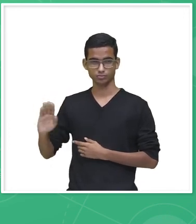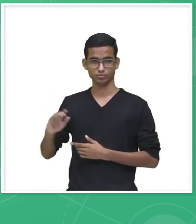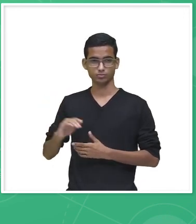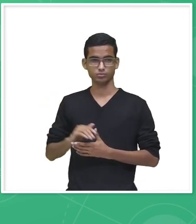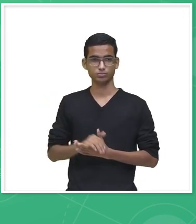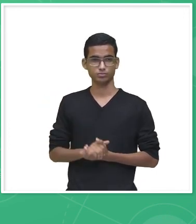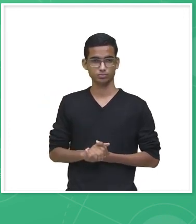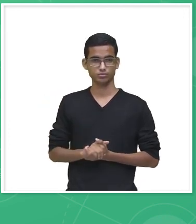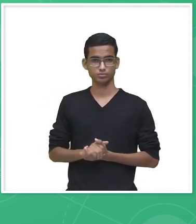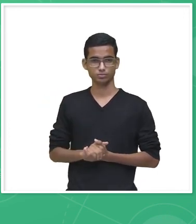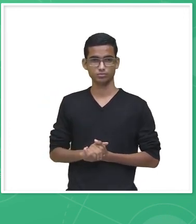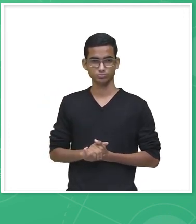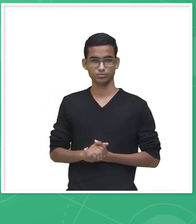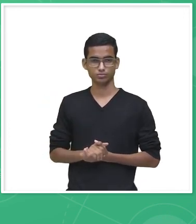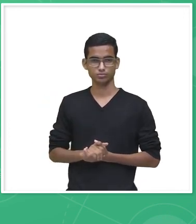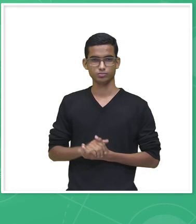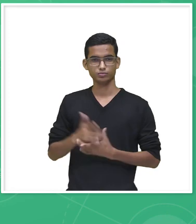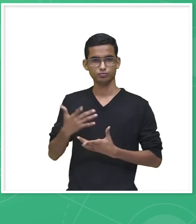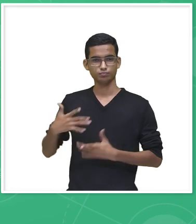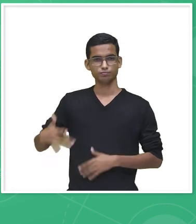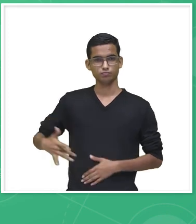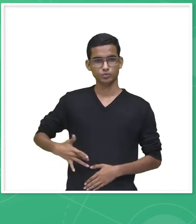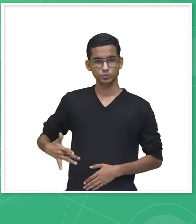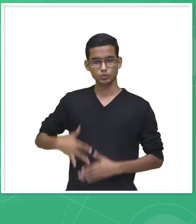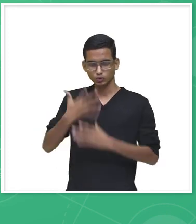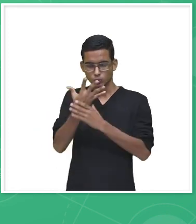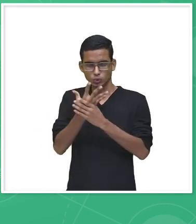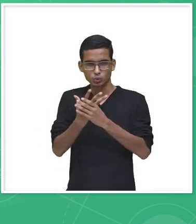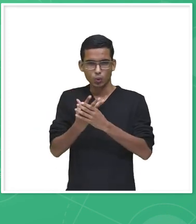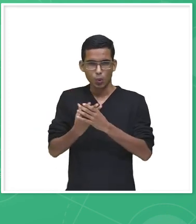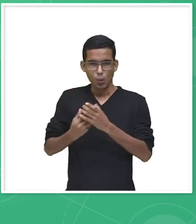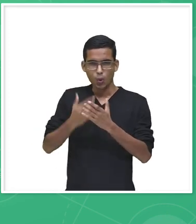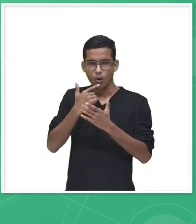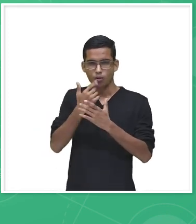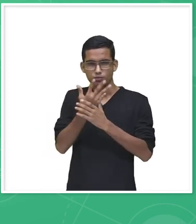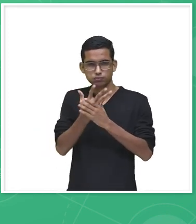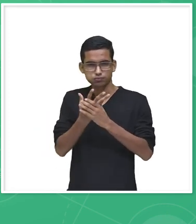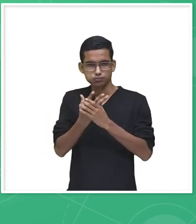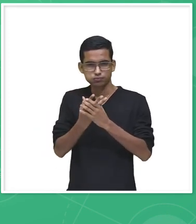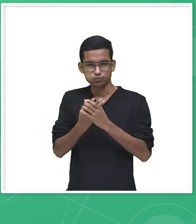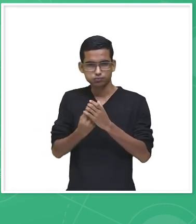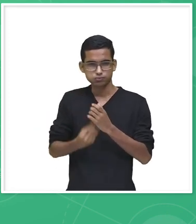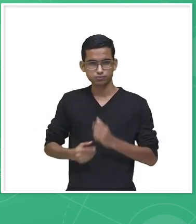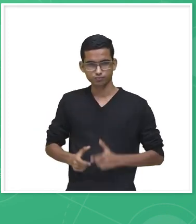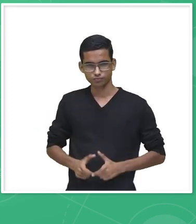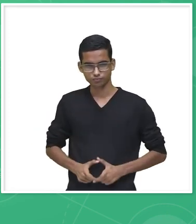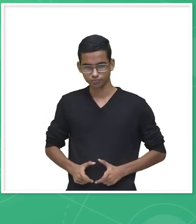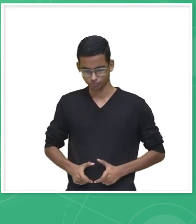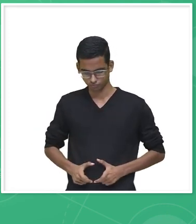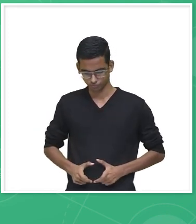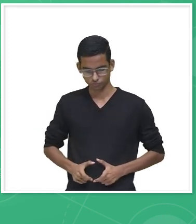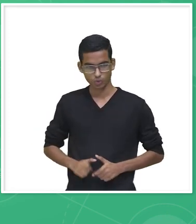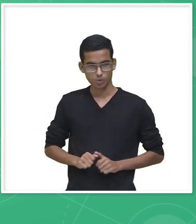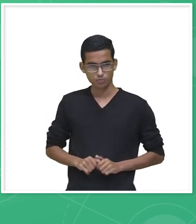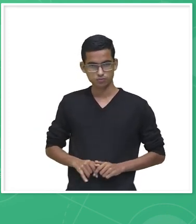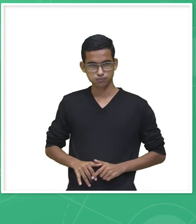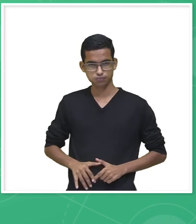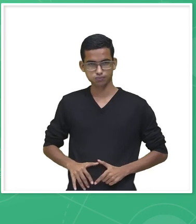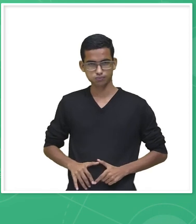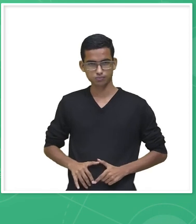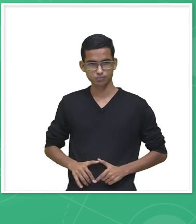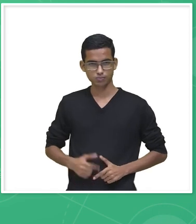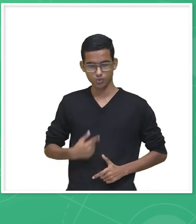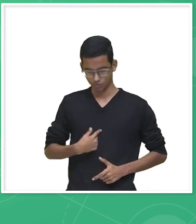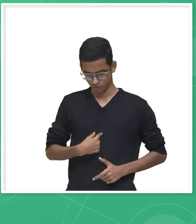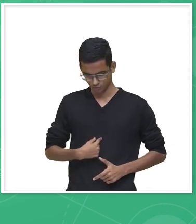formam a urina a bexiga urinária vai armazenar a urina pureté vai conduzir a urina do rim